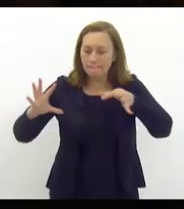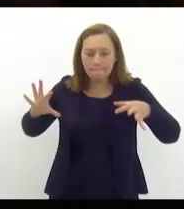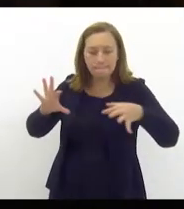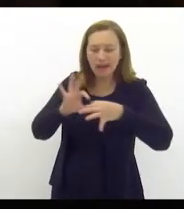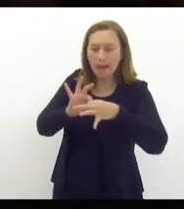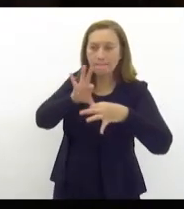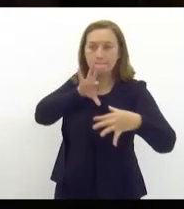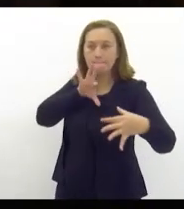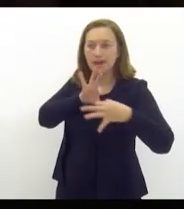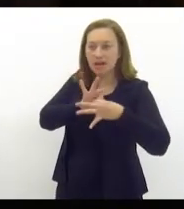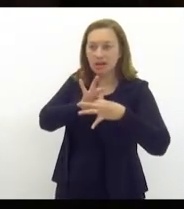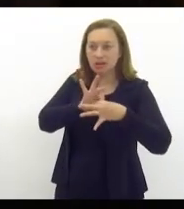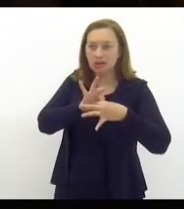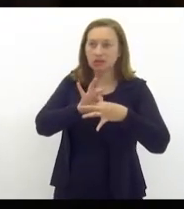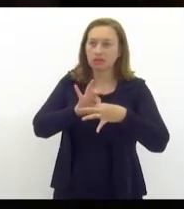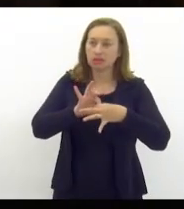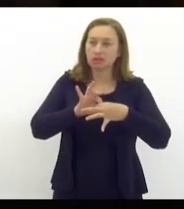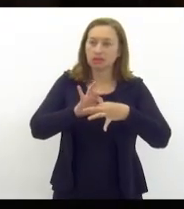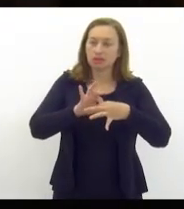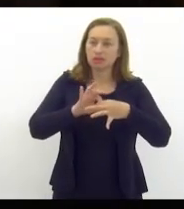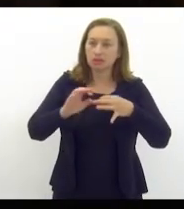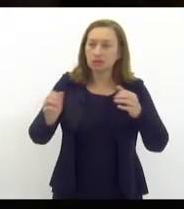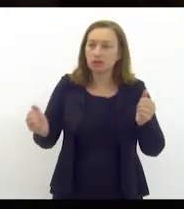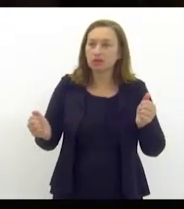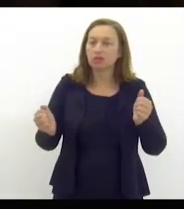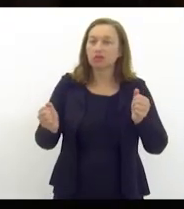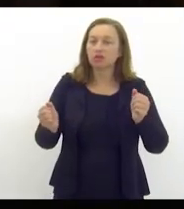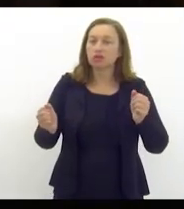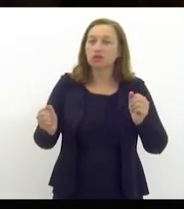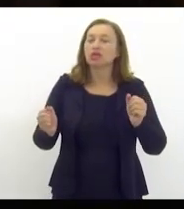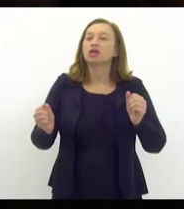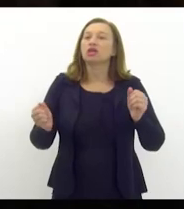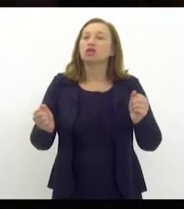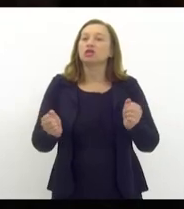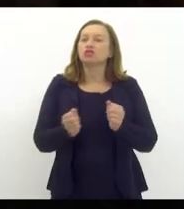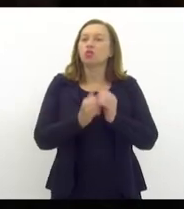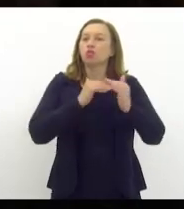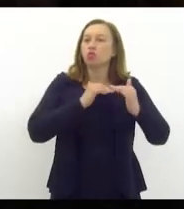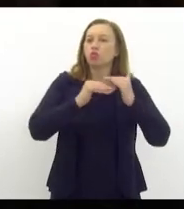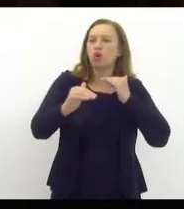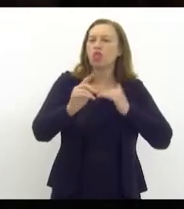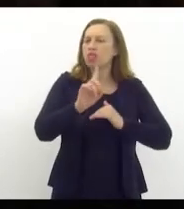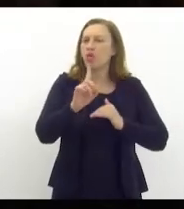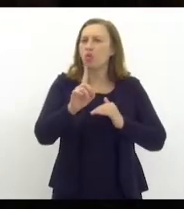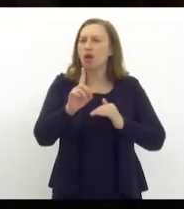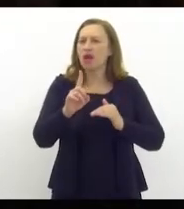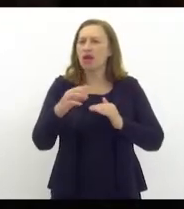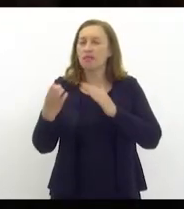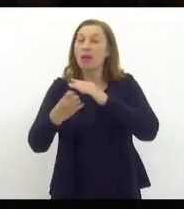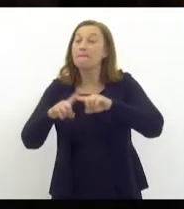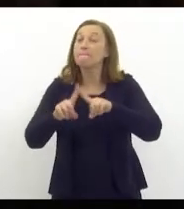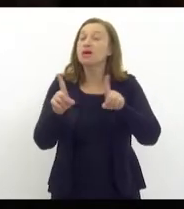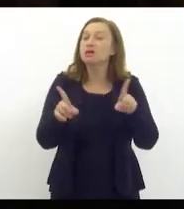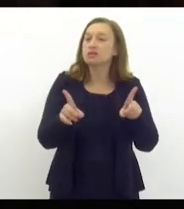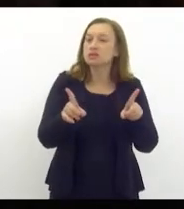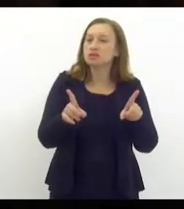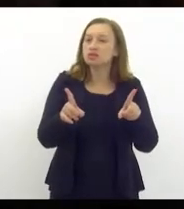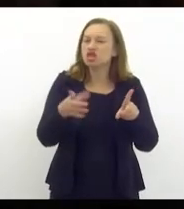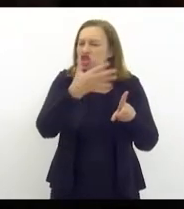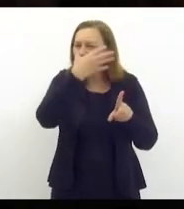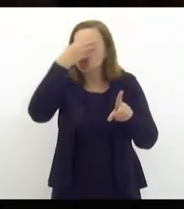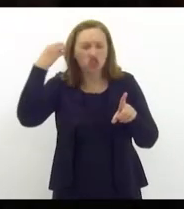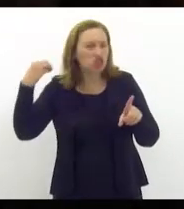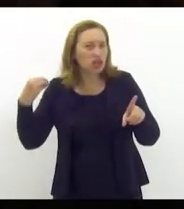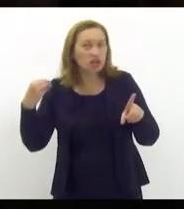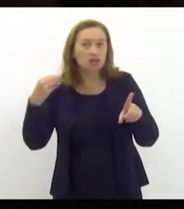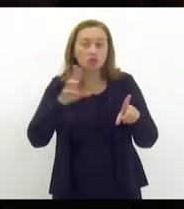abraçarem a supervia. Não a supervia concessionária, mas, esquece esse